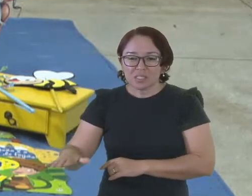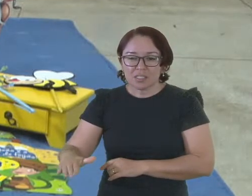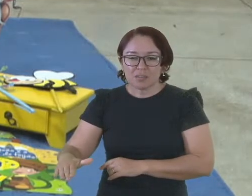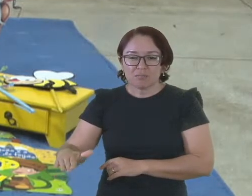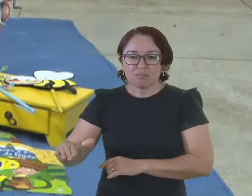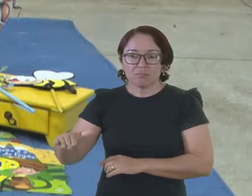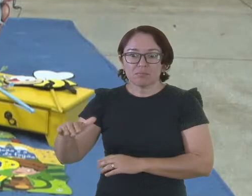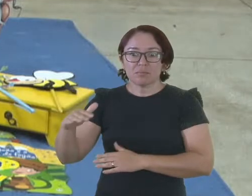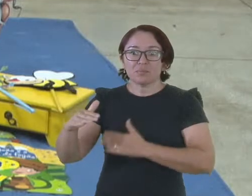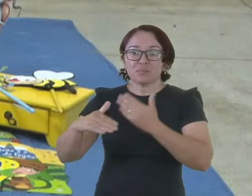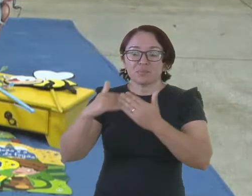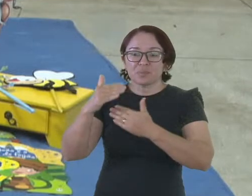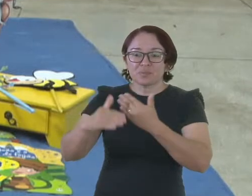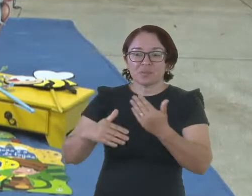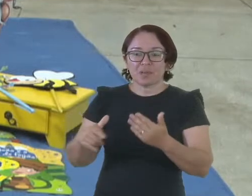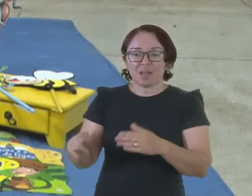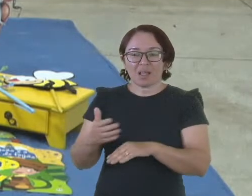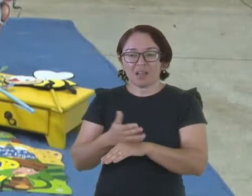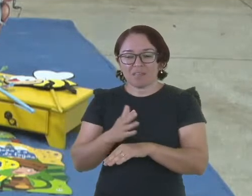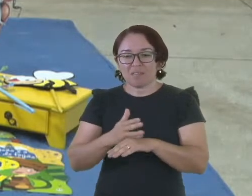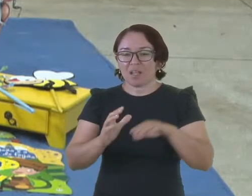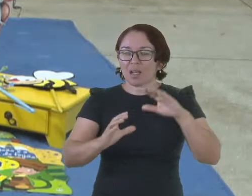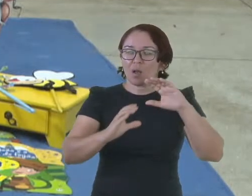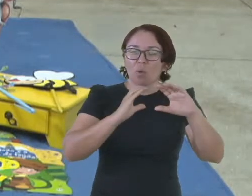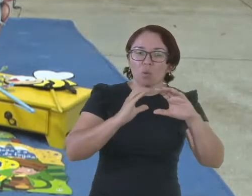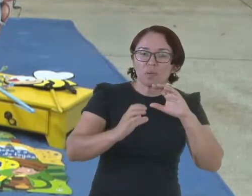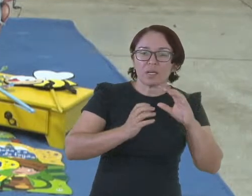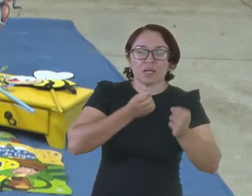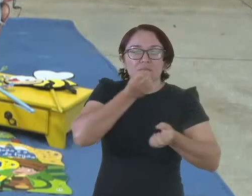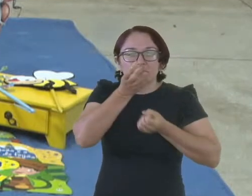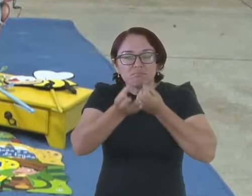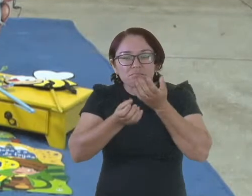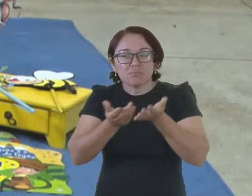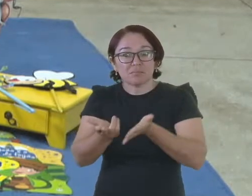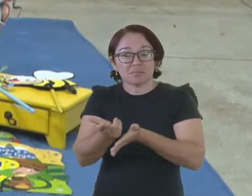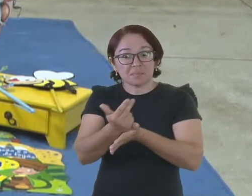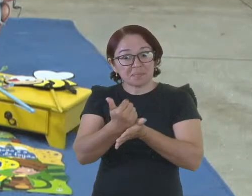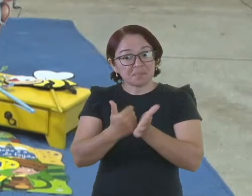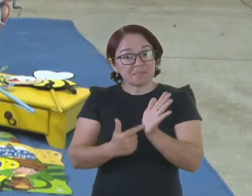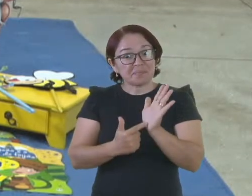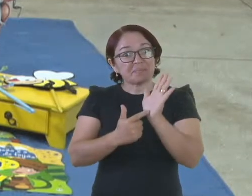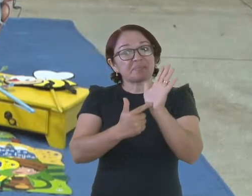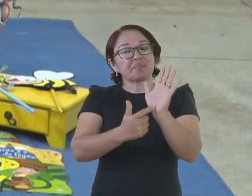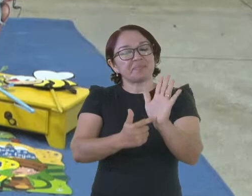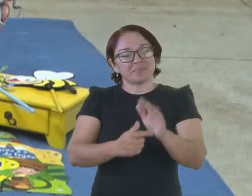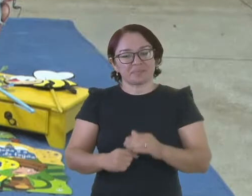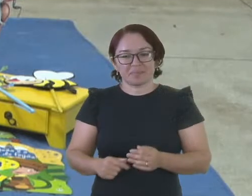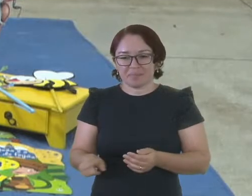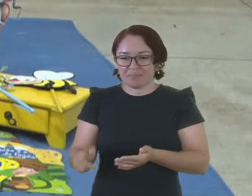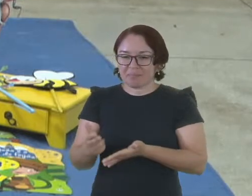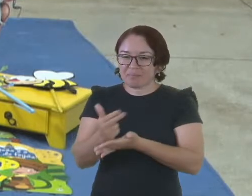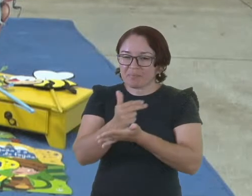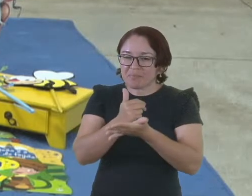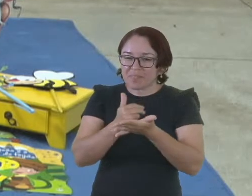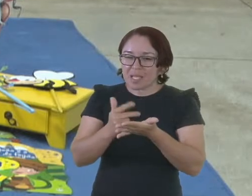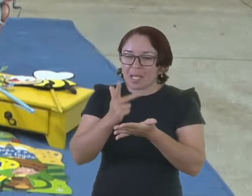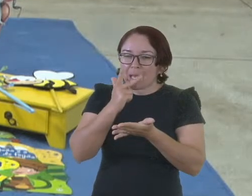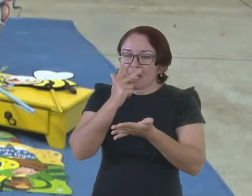se comunica, se expressa. Através do desenho, a criança representa suas ideias, os